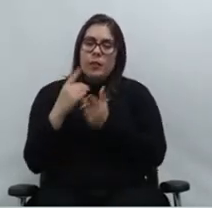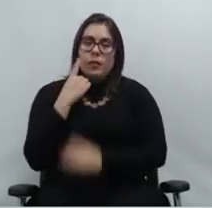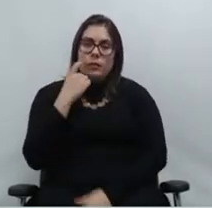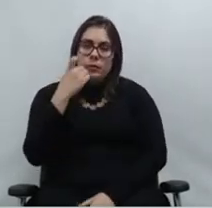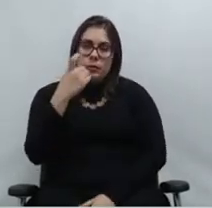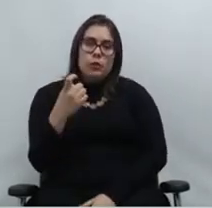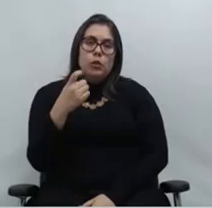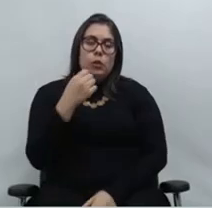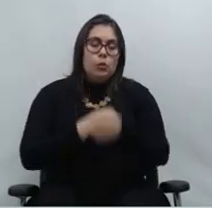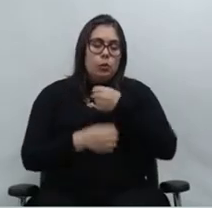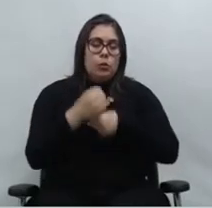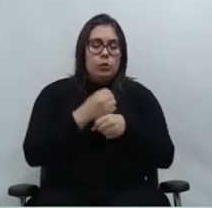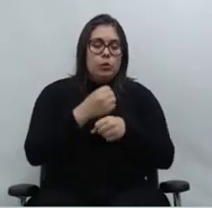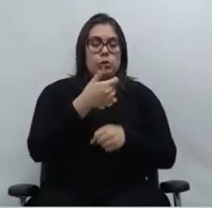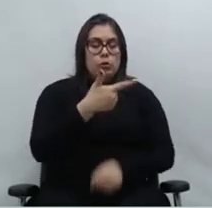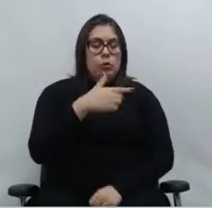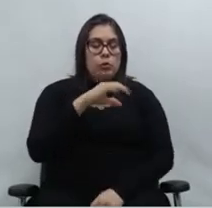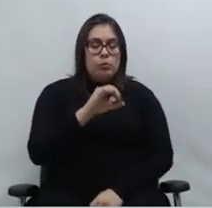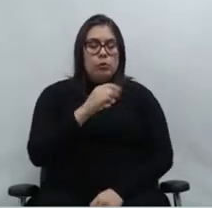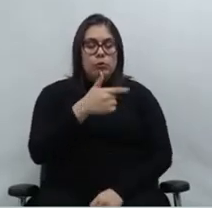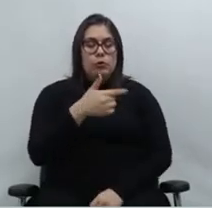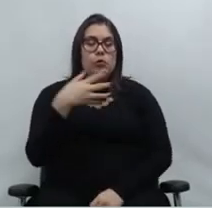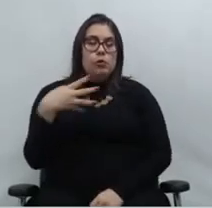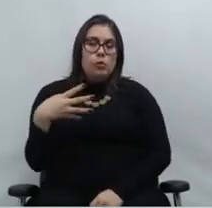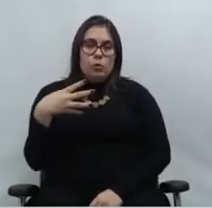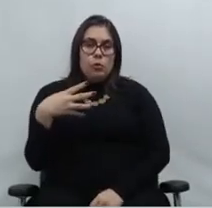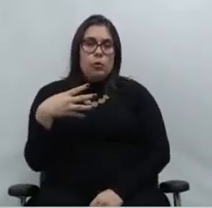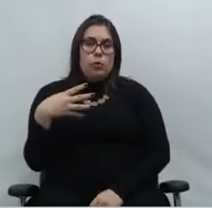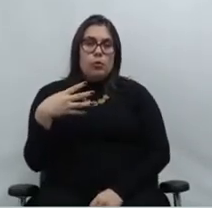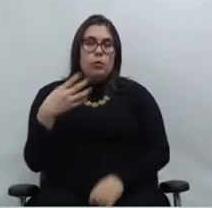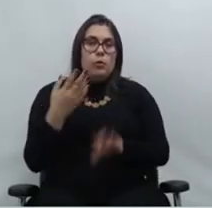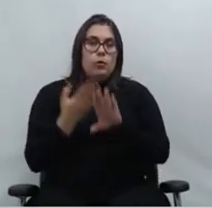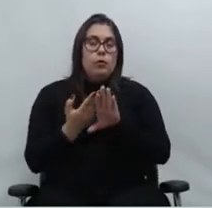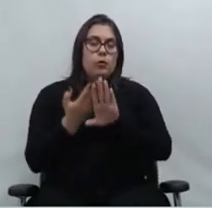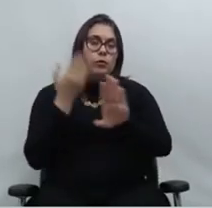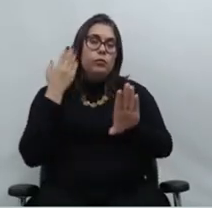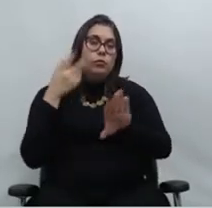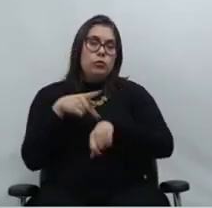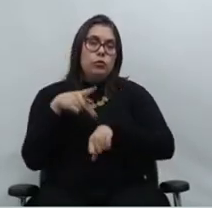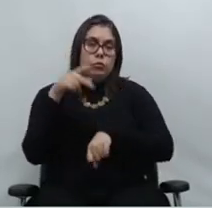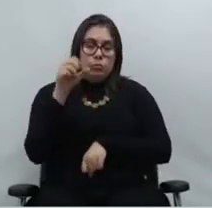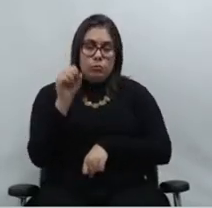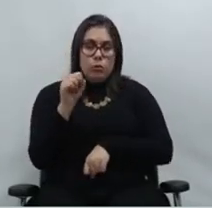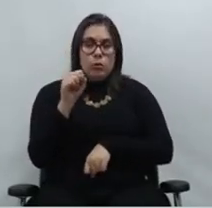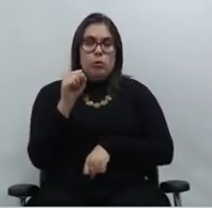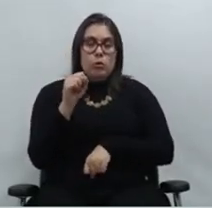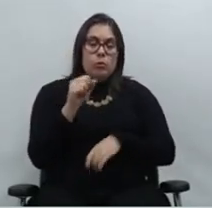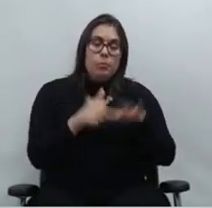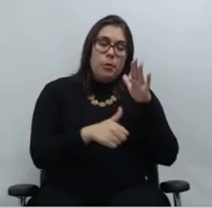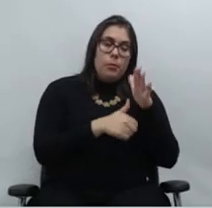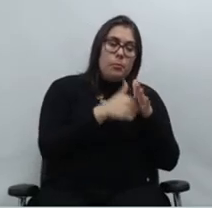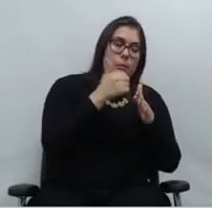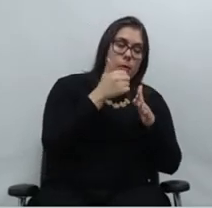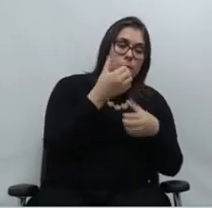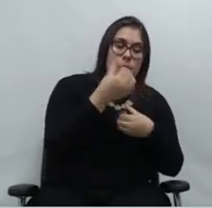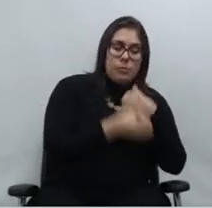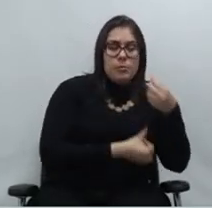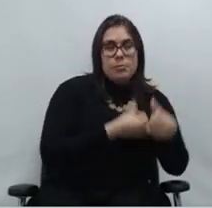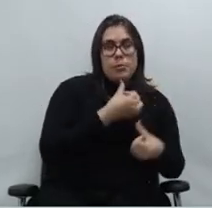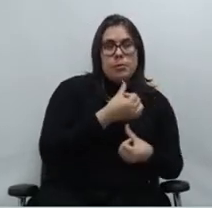ano de 2024, apenas usufruiu do afastamento referente ao próprio curso de pós-graduação durante o primeiro semestre, conforme